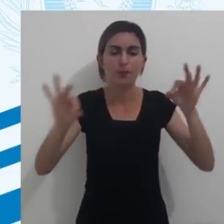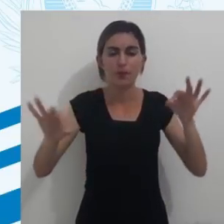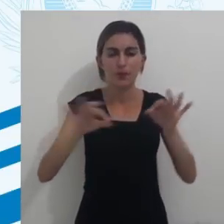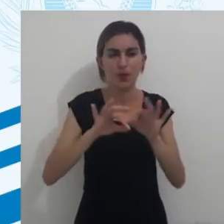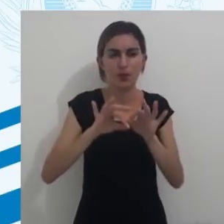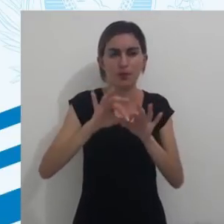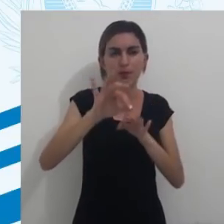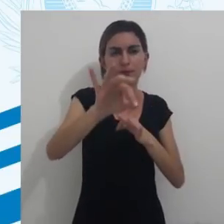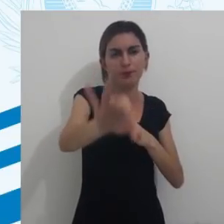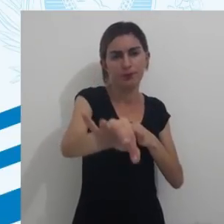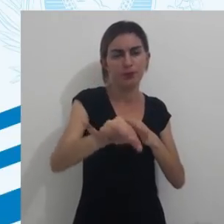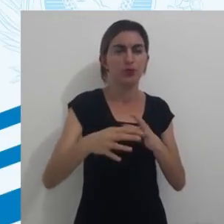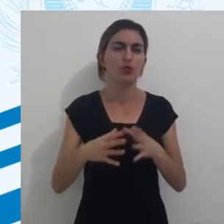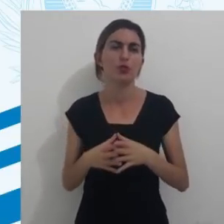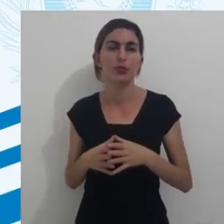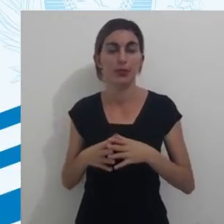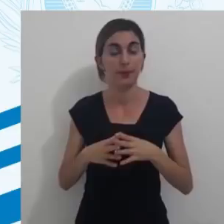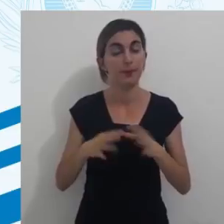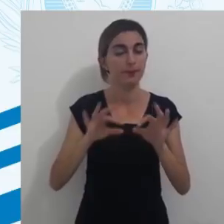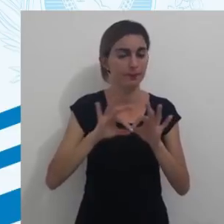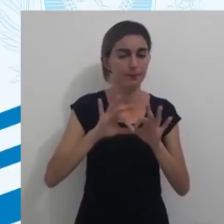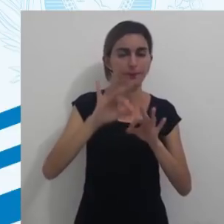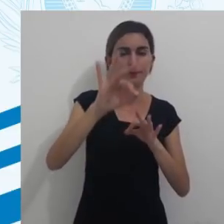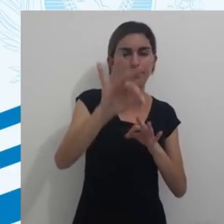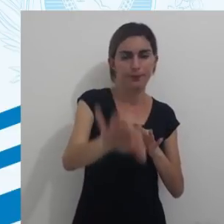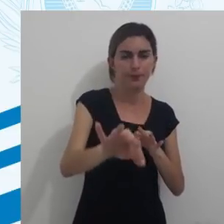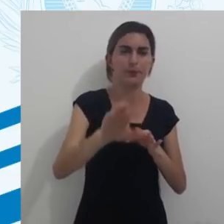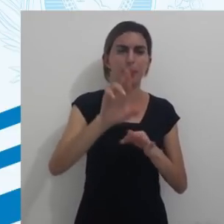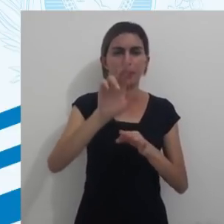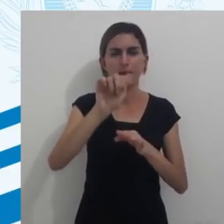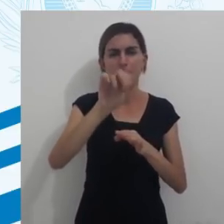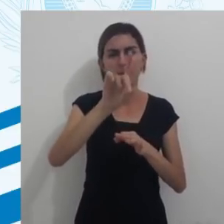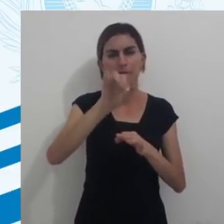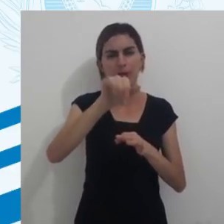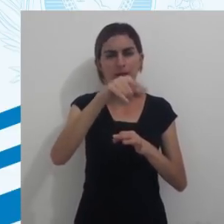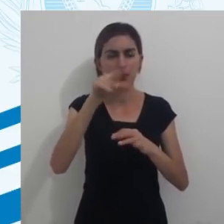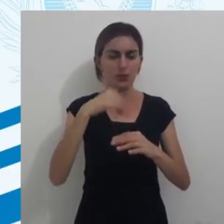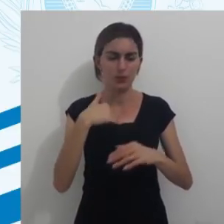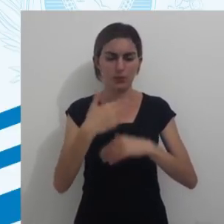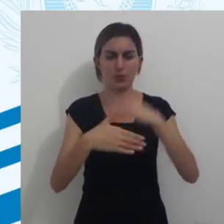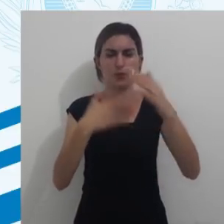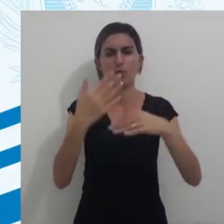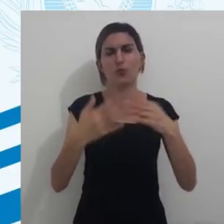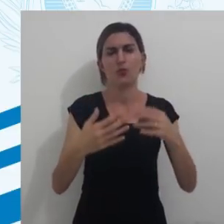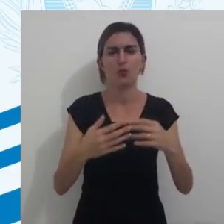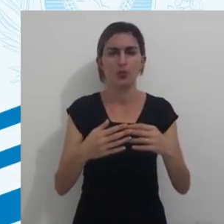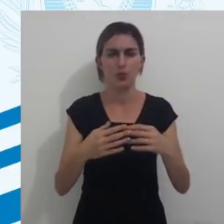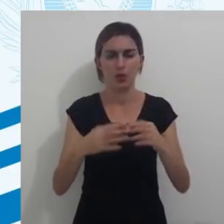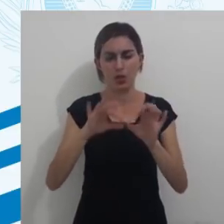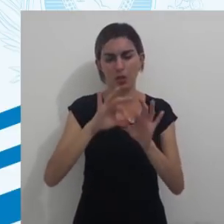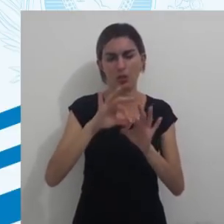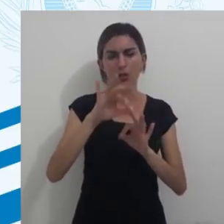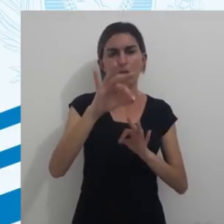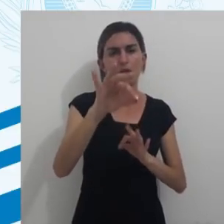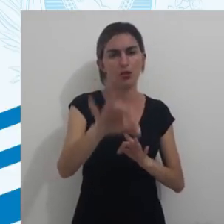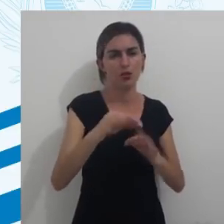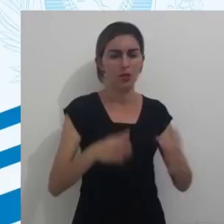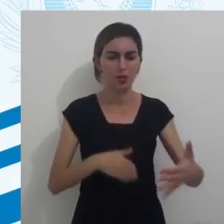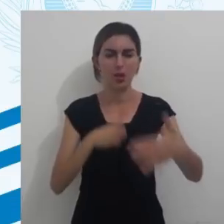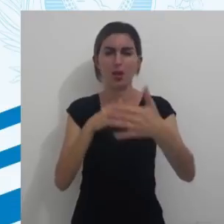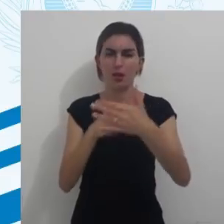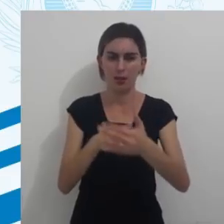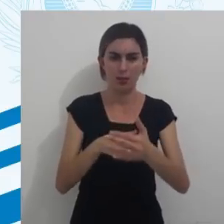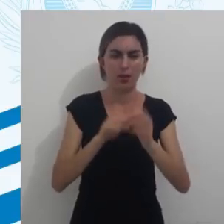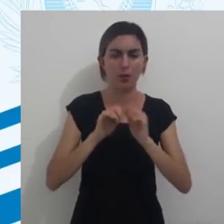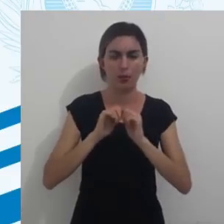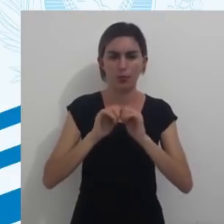da distância. A intensidade da radiação decresce com o quadro da distância até a fonte